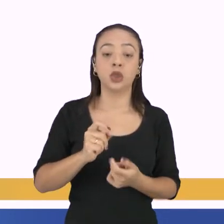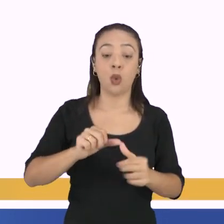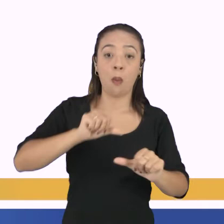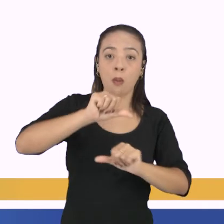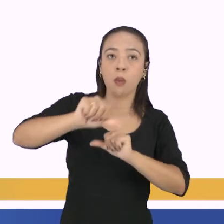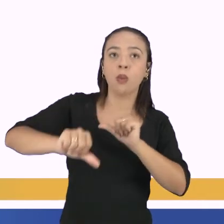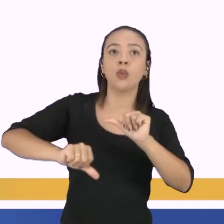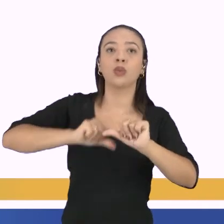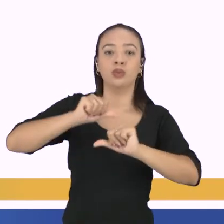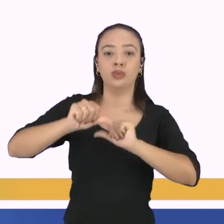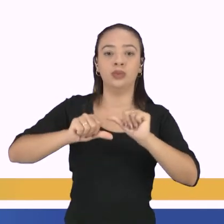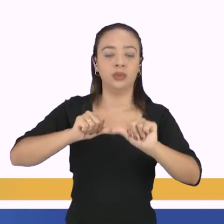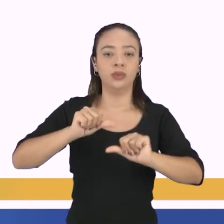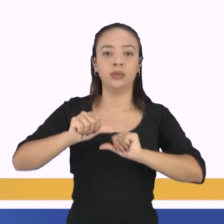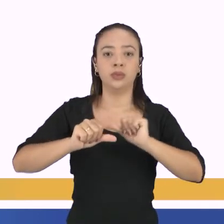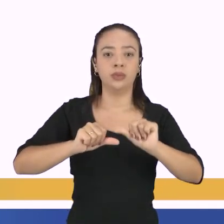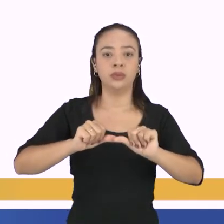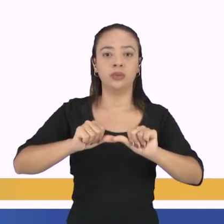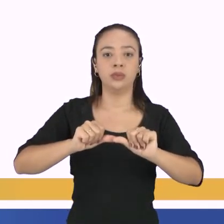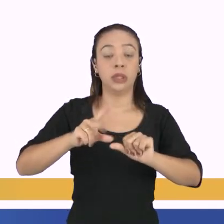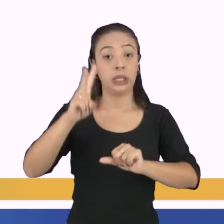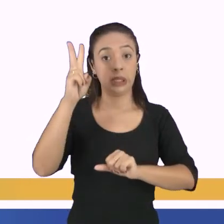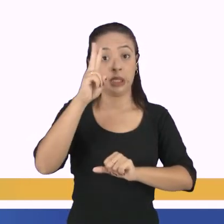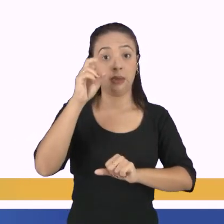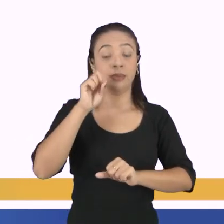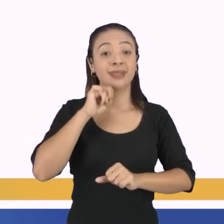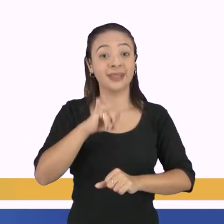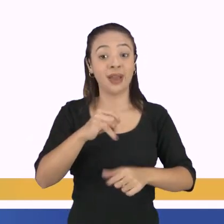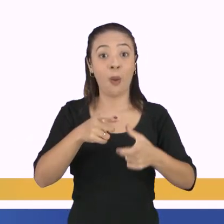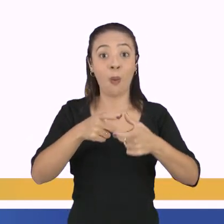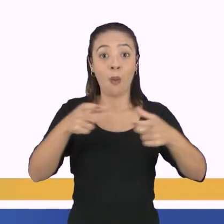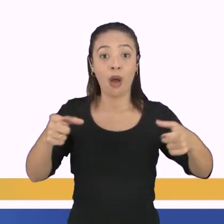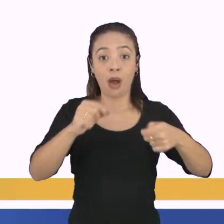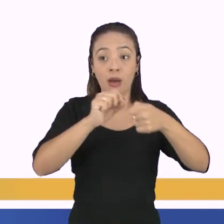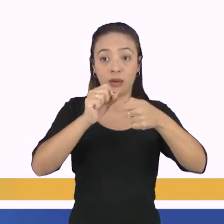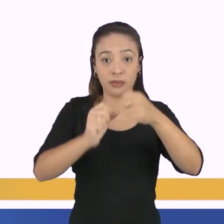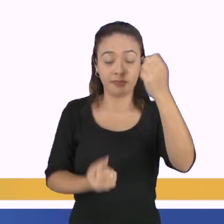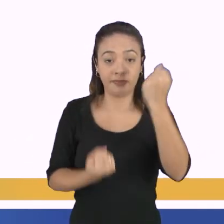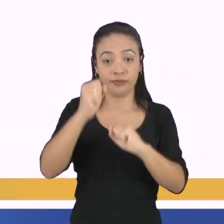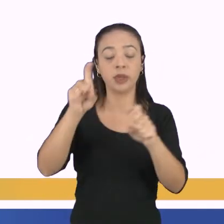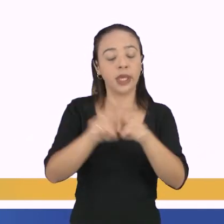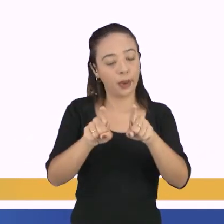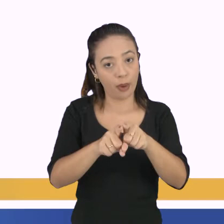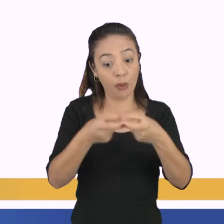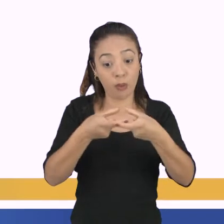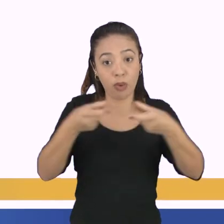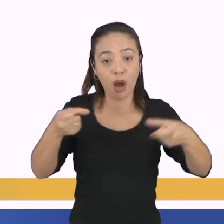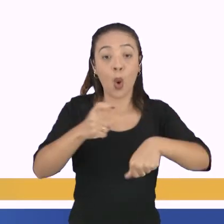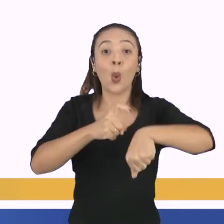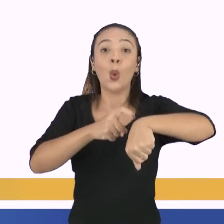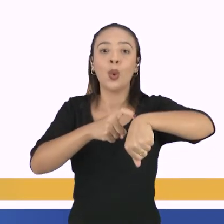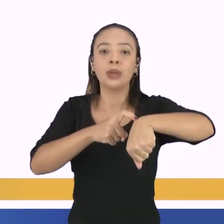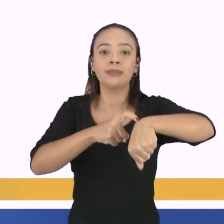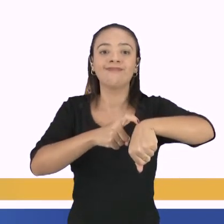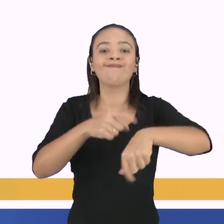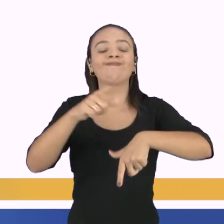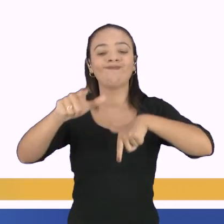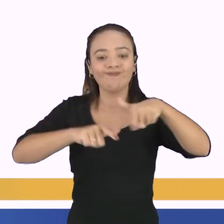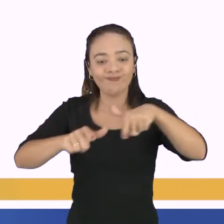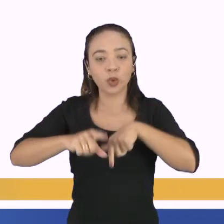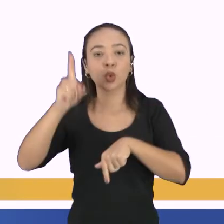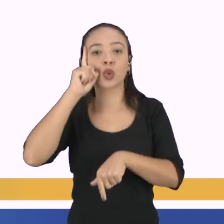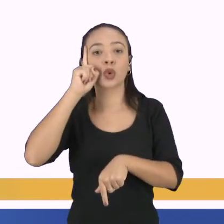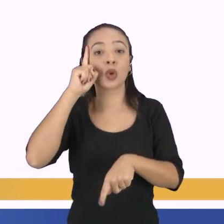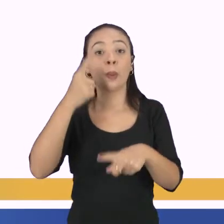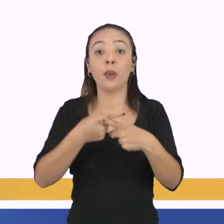propriedade fundamental das proporções. Como eu falei para você, se eu aumento a produção, eu vou ter que aumentar o tempo de trabalho diário, já que eu